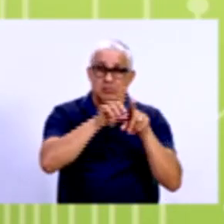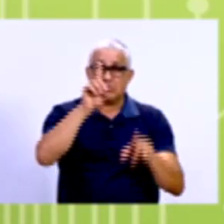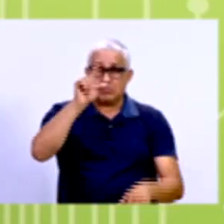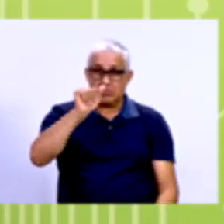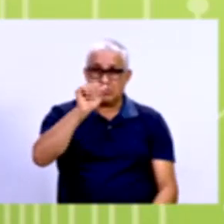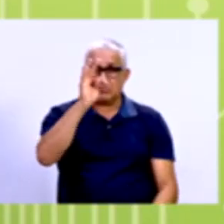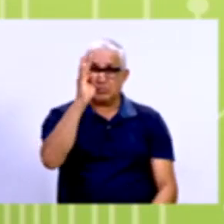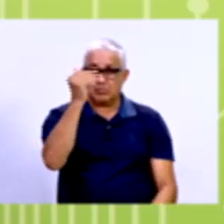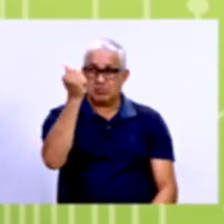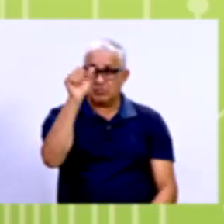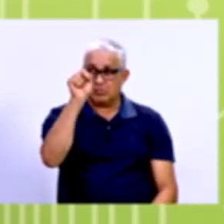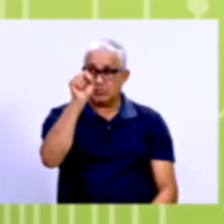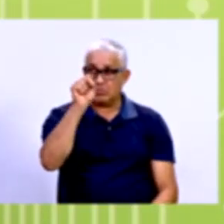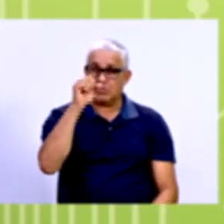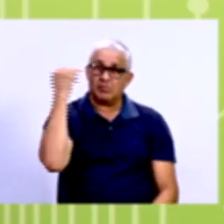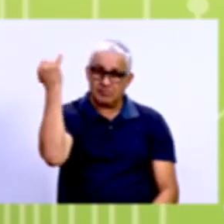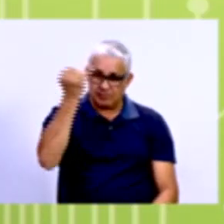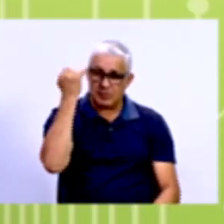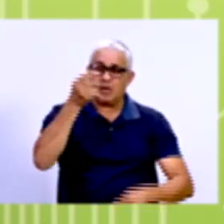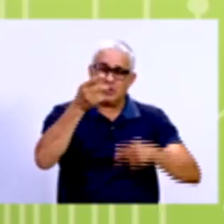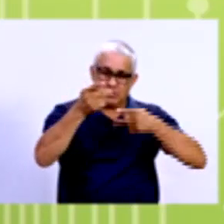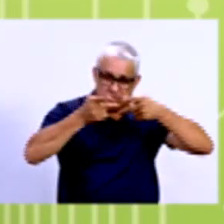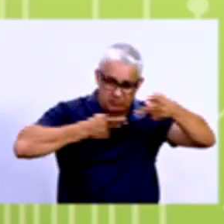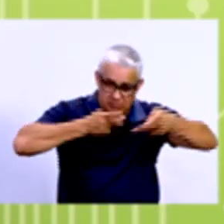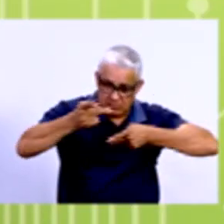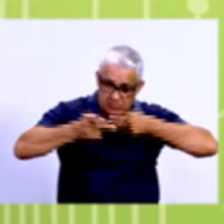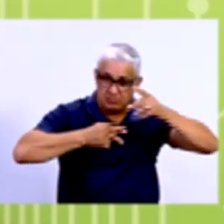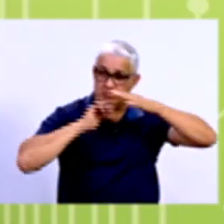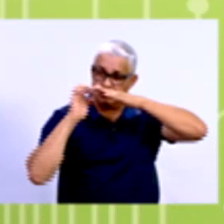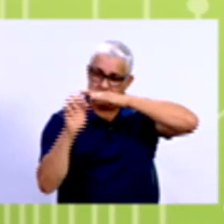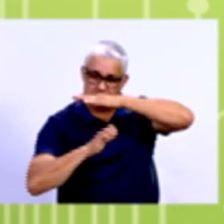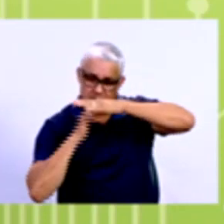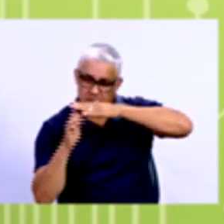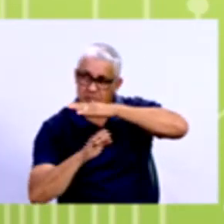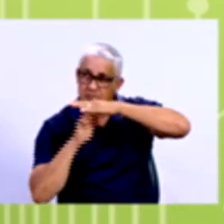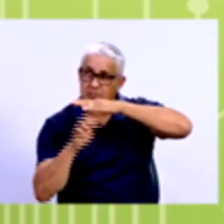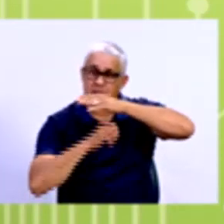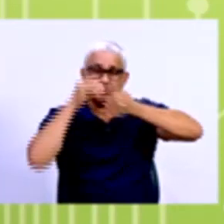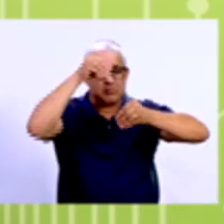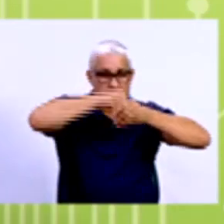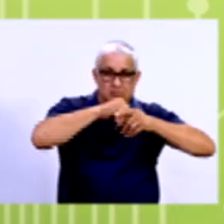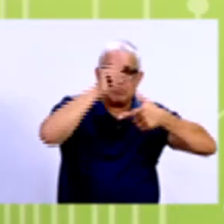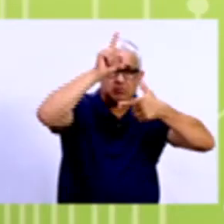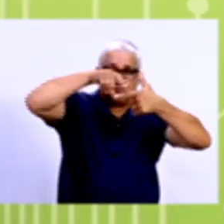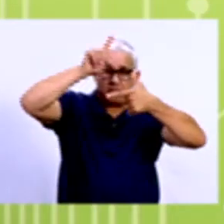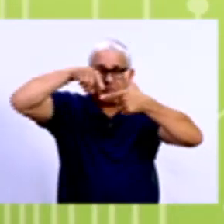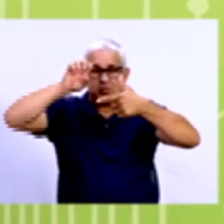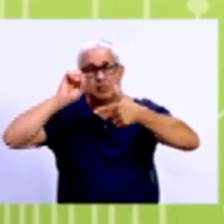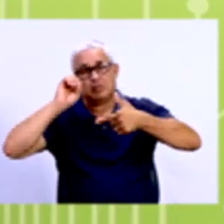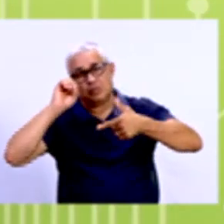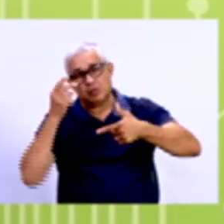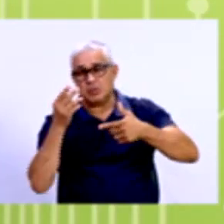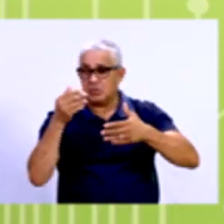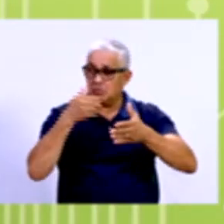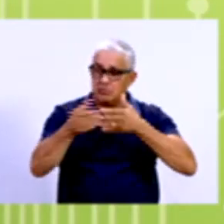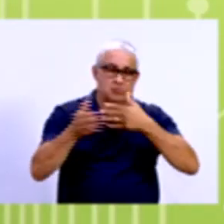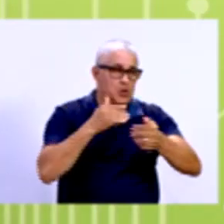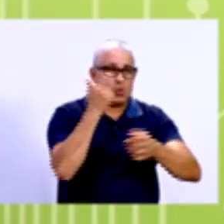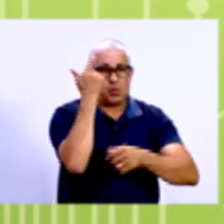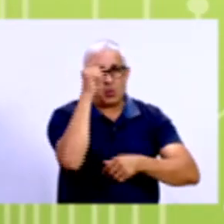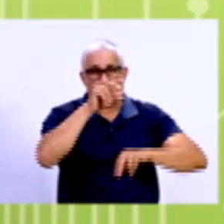muito importante quando a gente faz planejamento empresarial, seja dentro da estatística ou qualquer outra coisa, né,